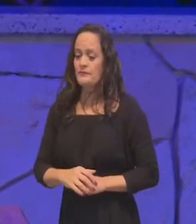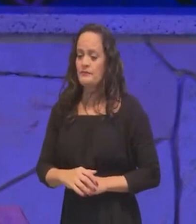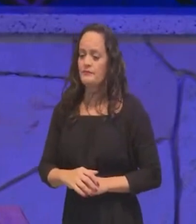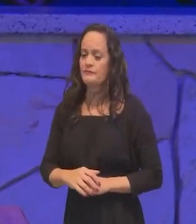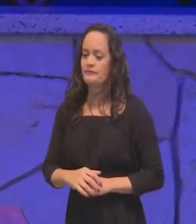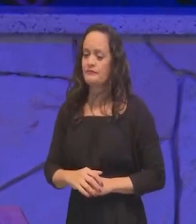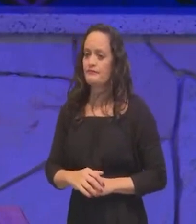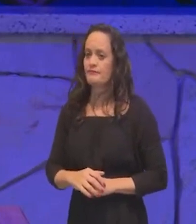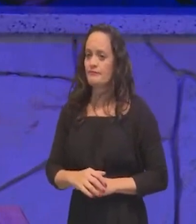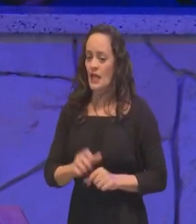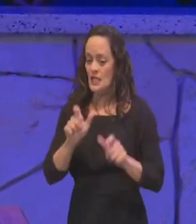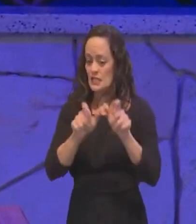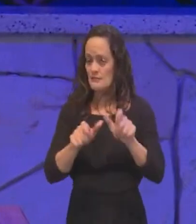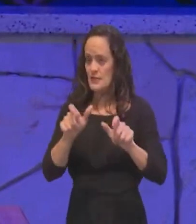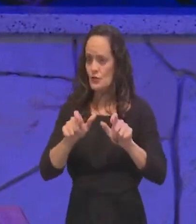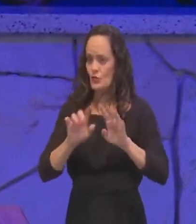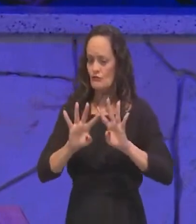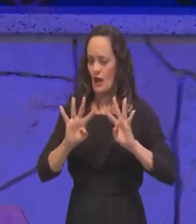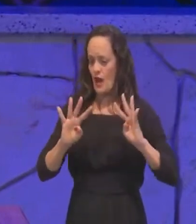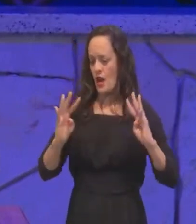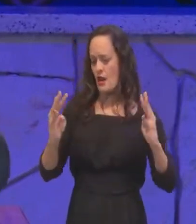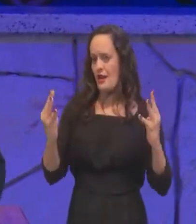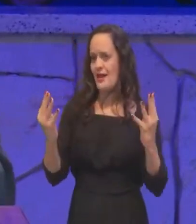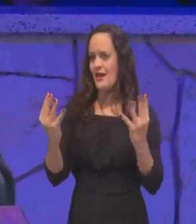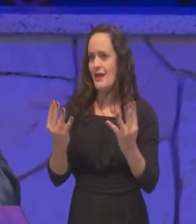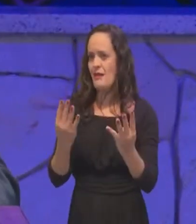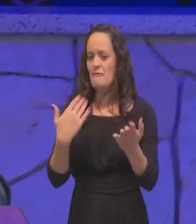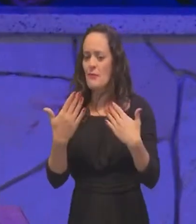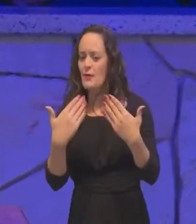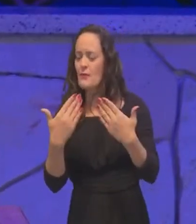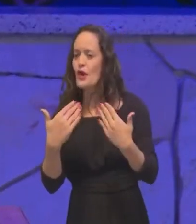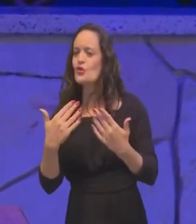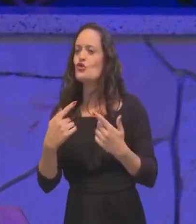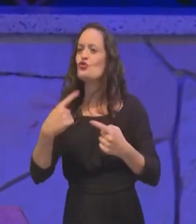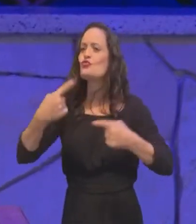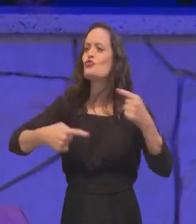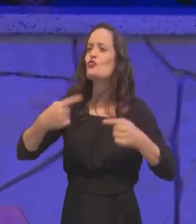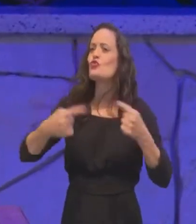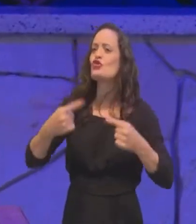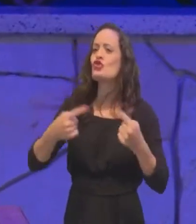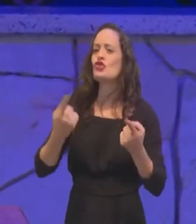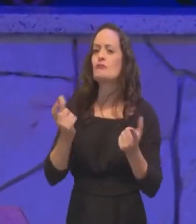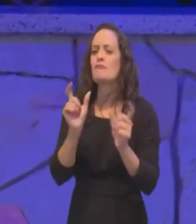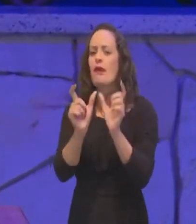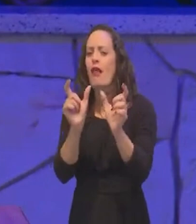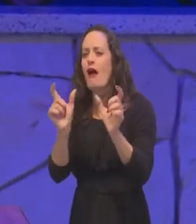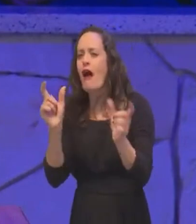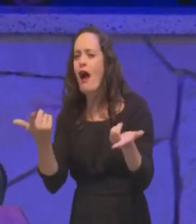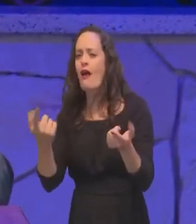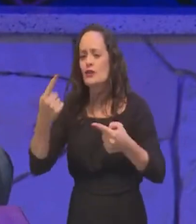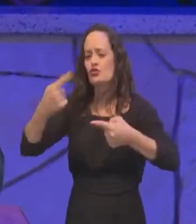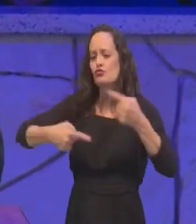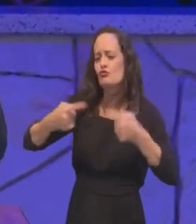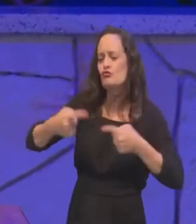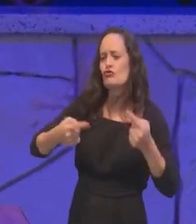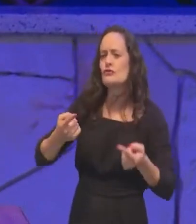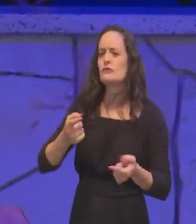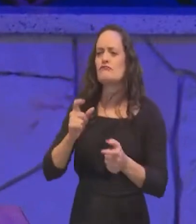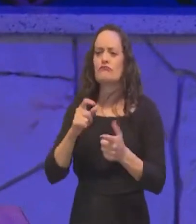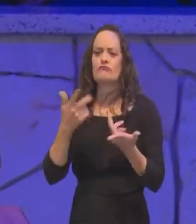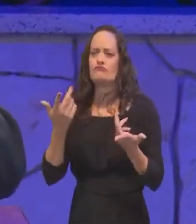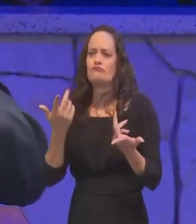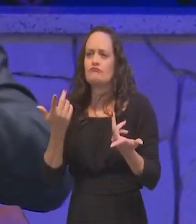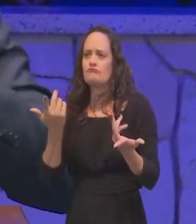As pessoas se reuniam nas praças públicas para discussão filosófica, para discussão política. Era